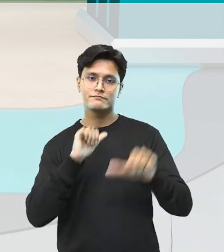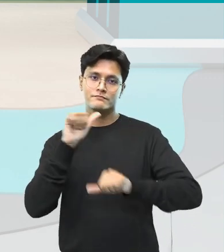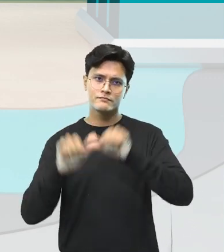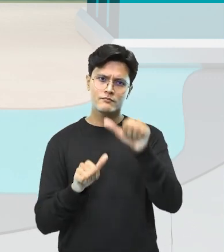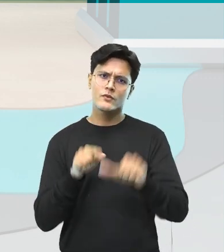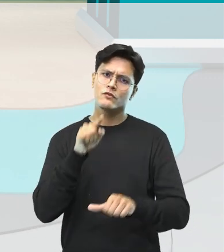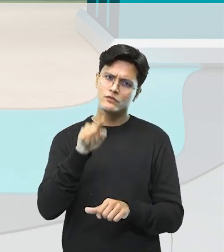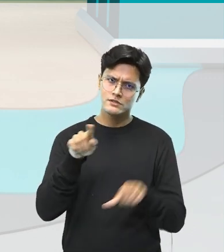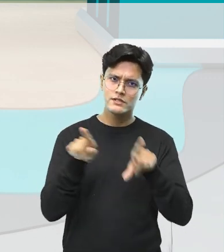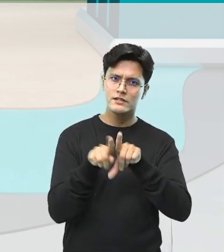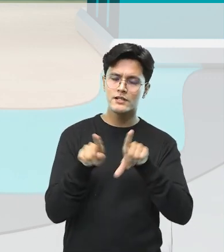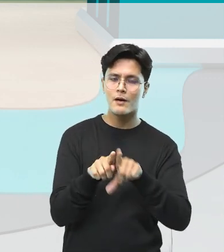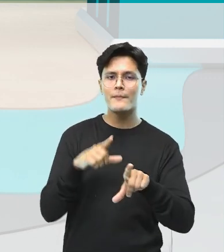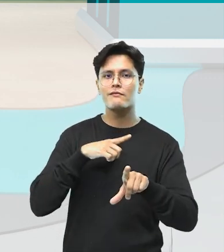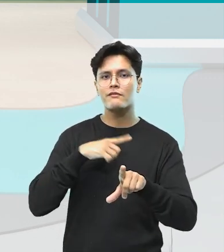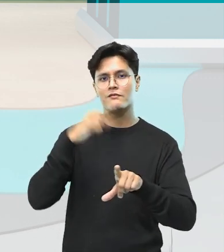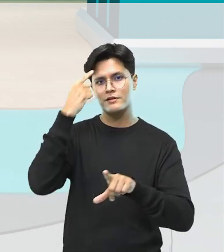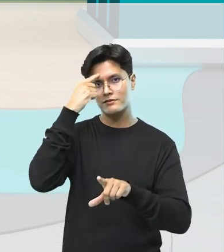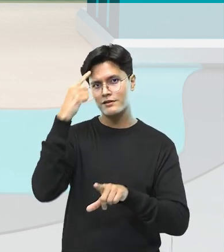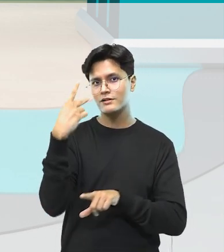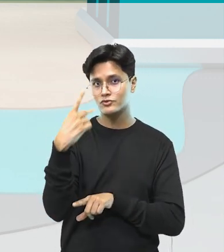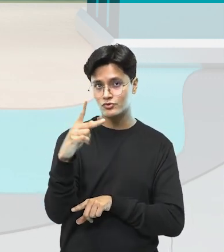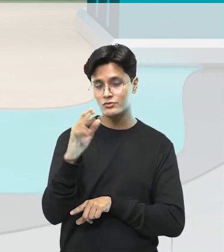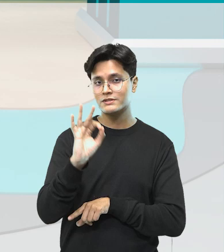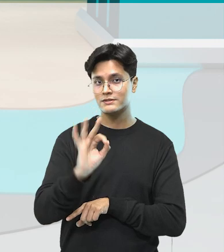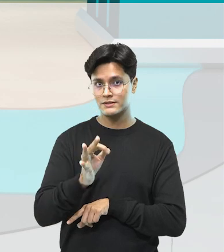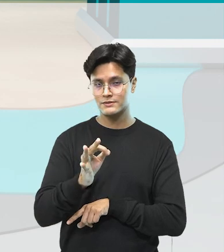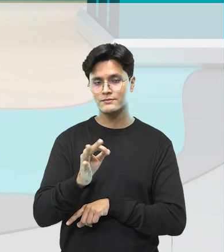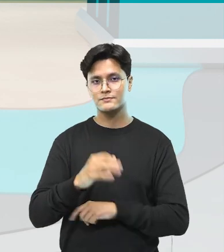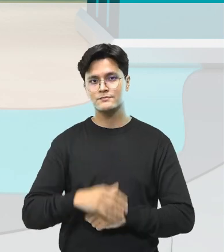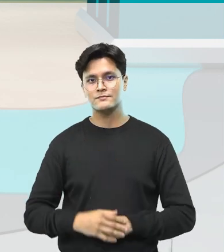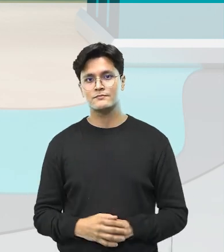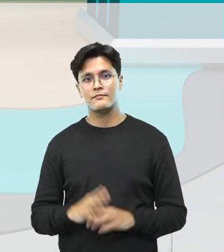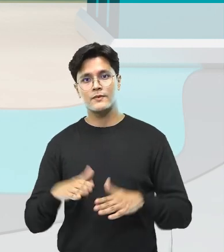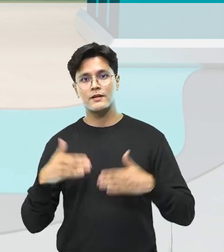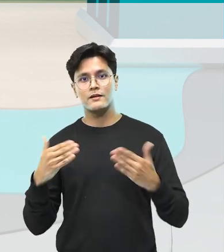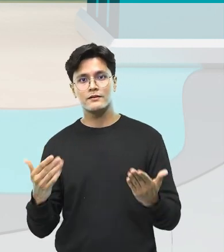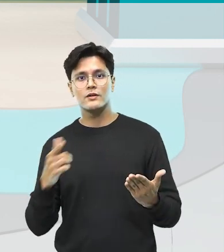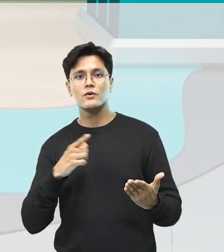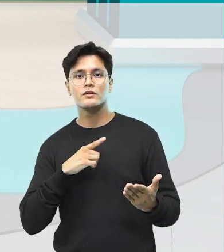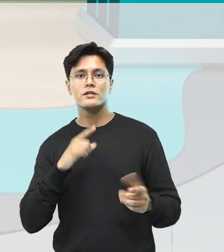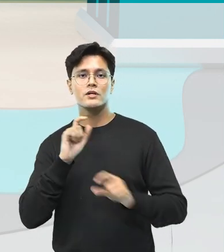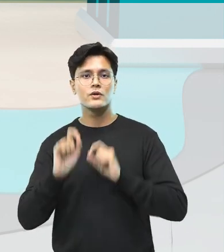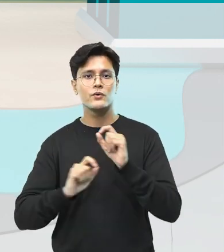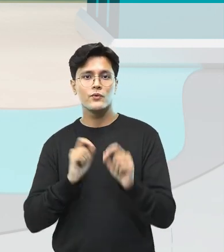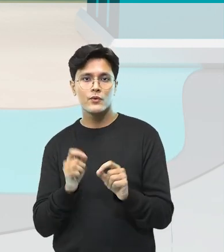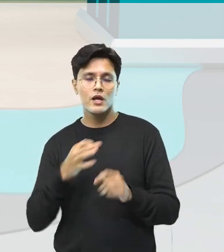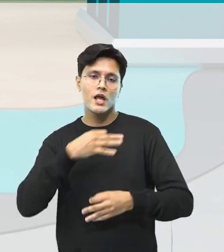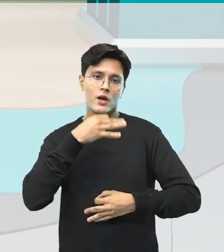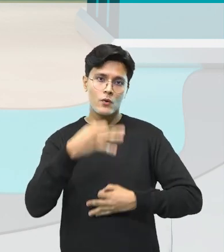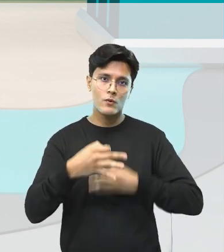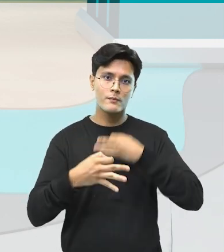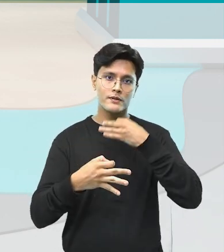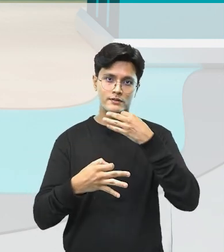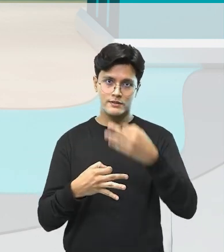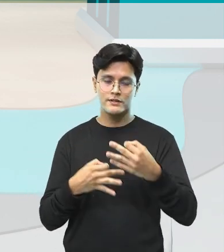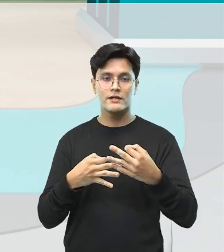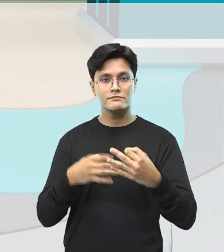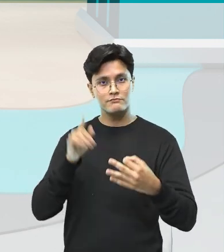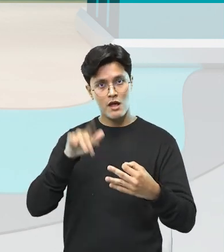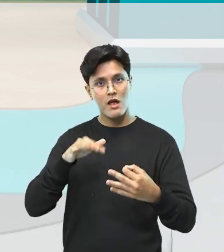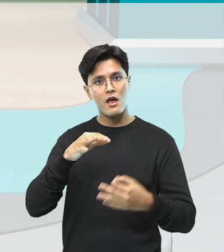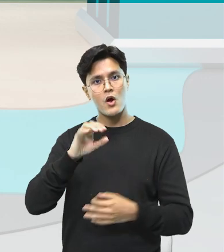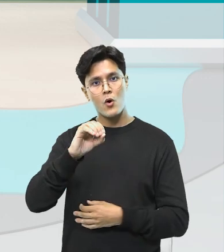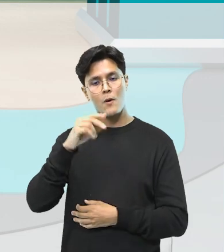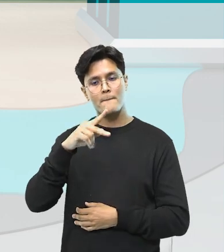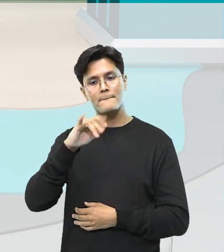vai ter a sua ideia sobre a mudança climática, tá bom? Então, nós temos aí os comentários, né? São as